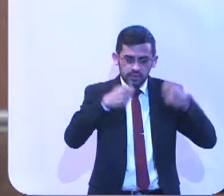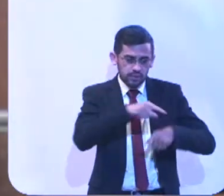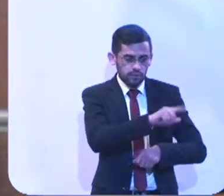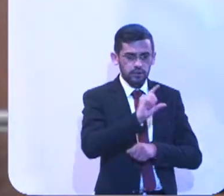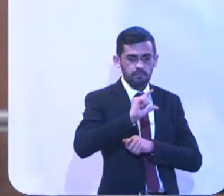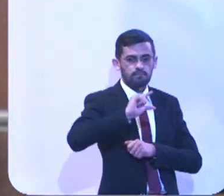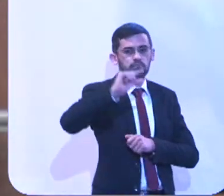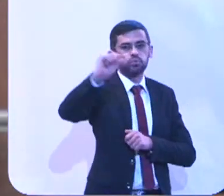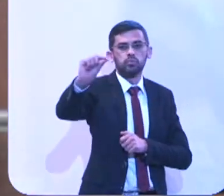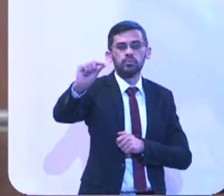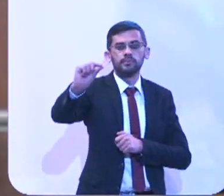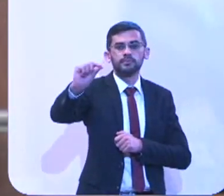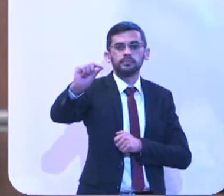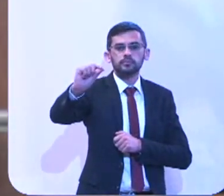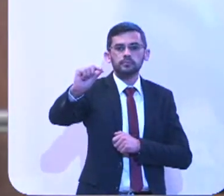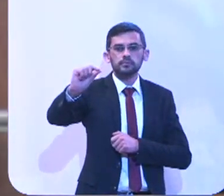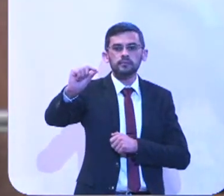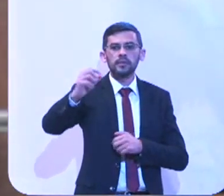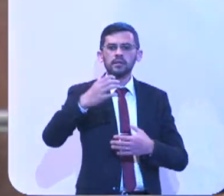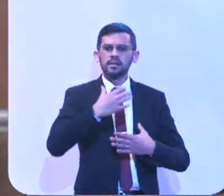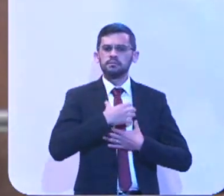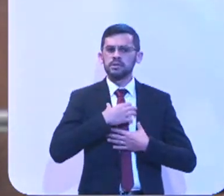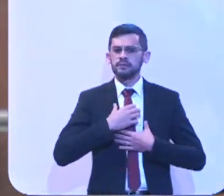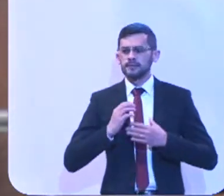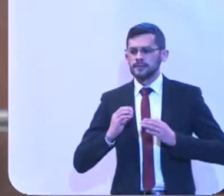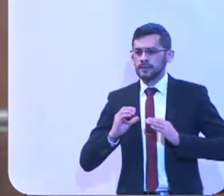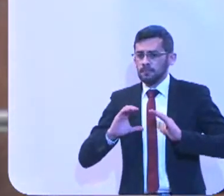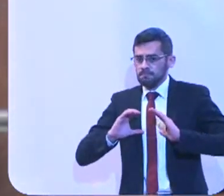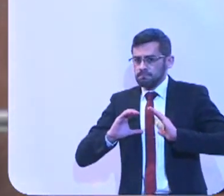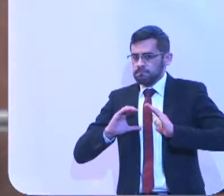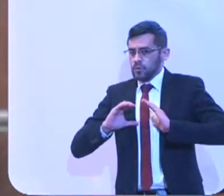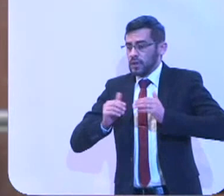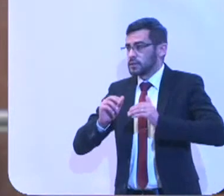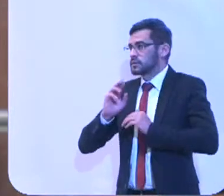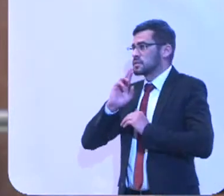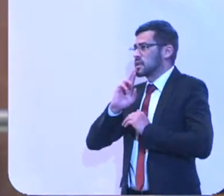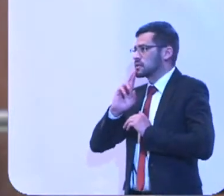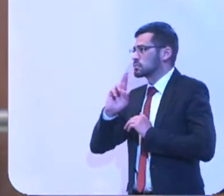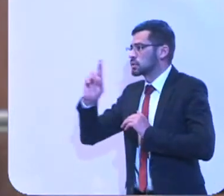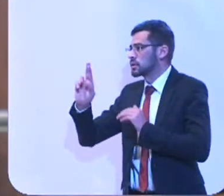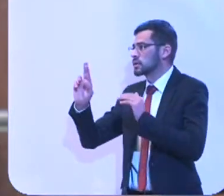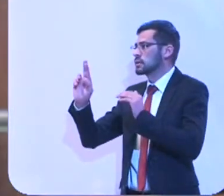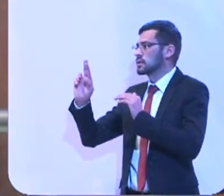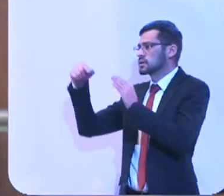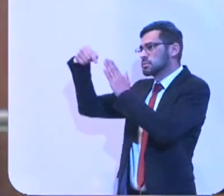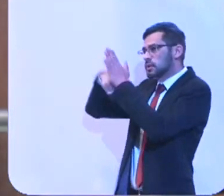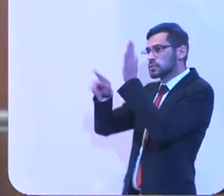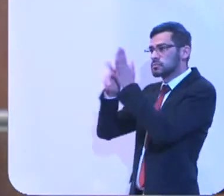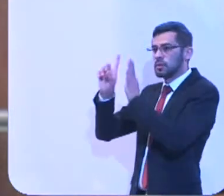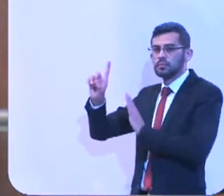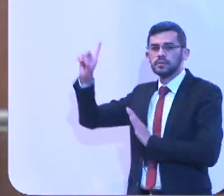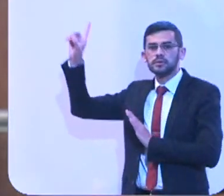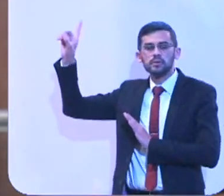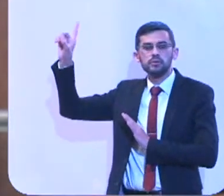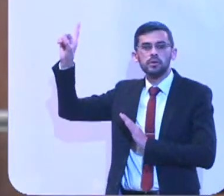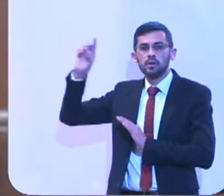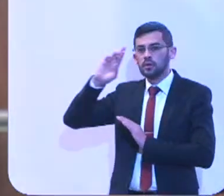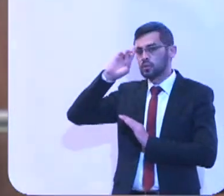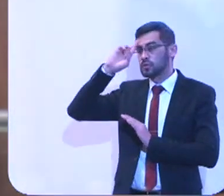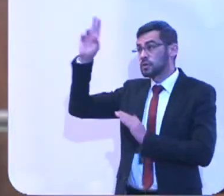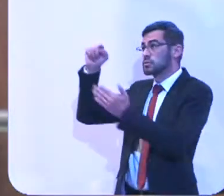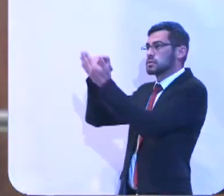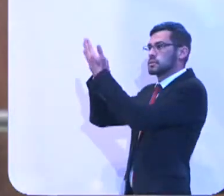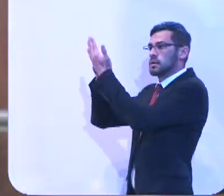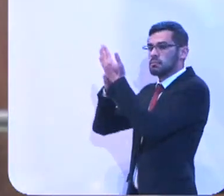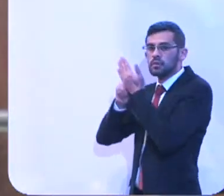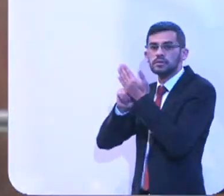embora? E quando ela tem coragem de responder às perguntas de Deus, o Senhor se